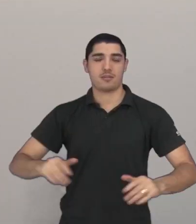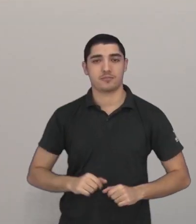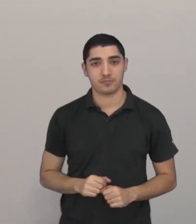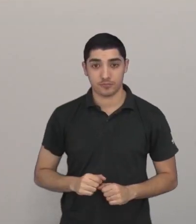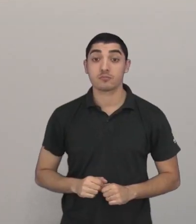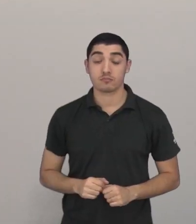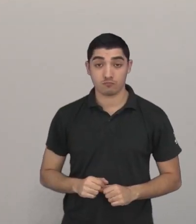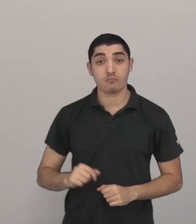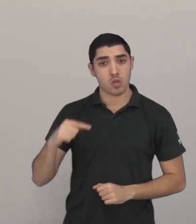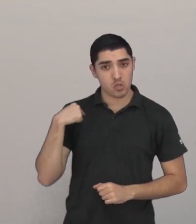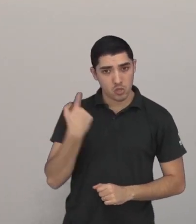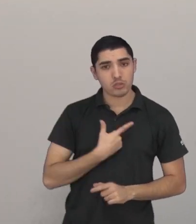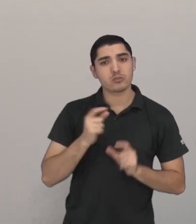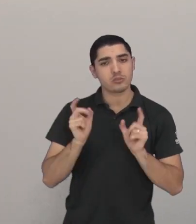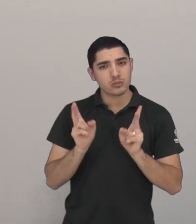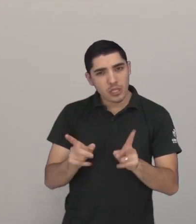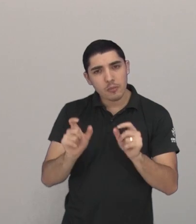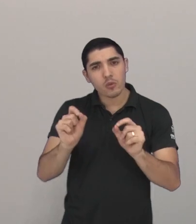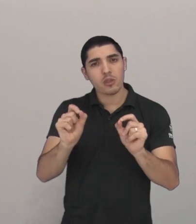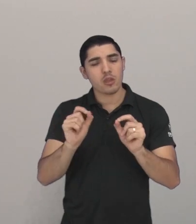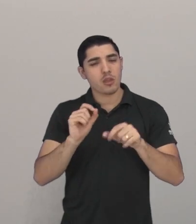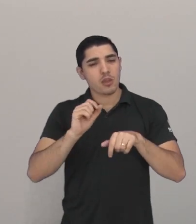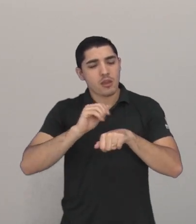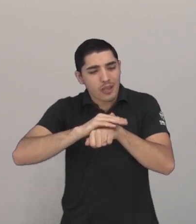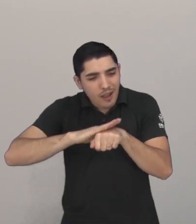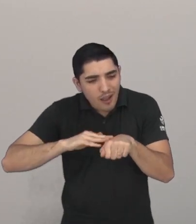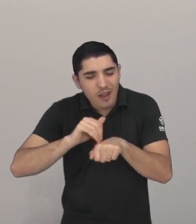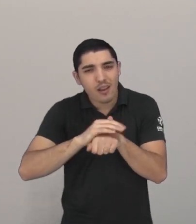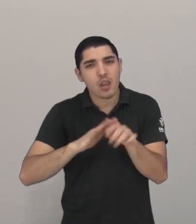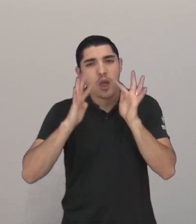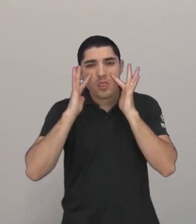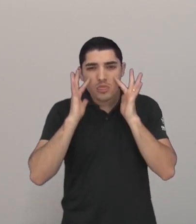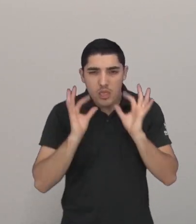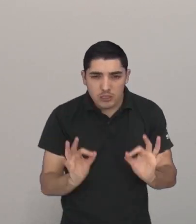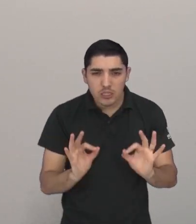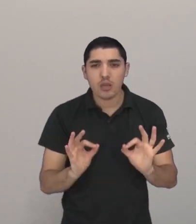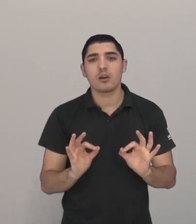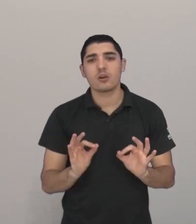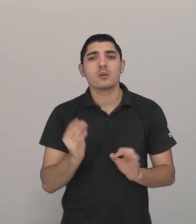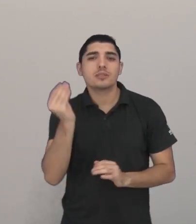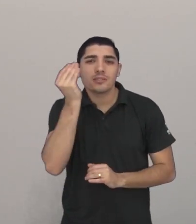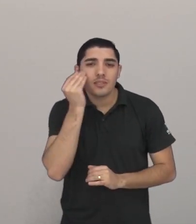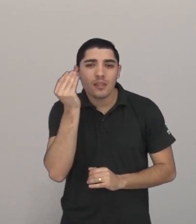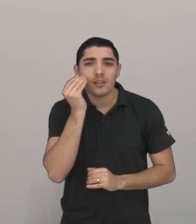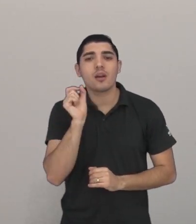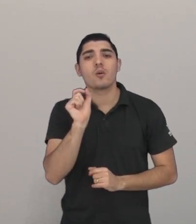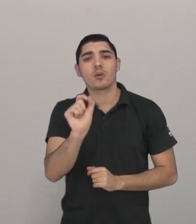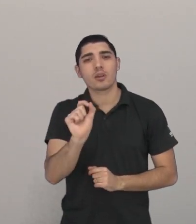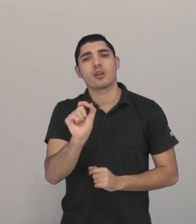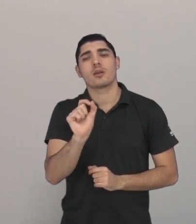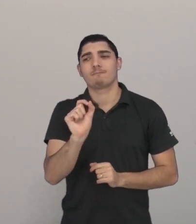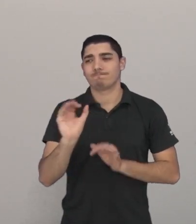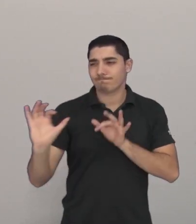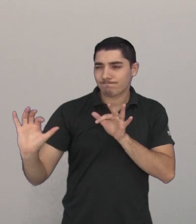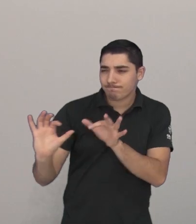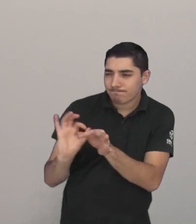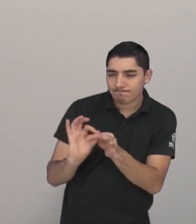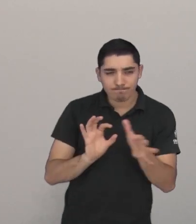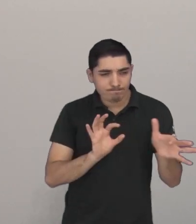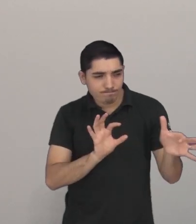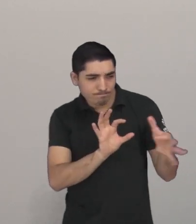Frente Parlamentar em apoio ao paciente oncológico e cardiológico, que recebeu deficientes visuais para debater políticas públicas na